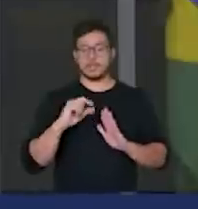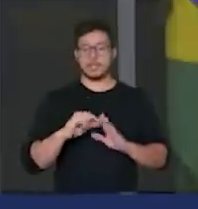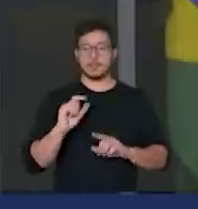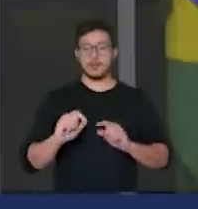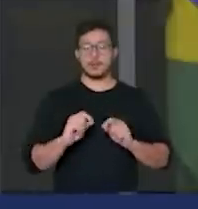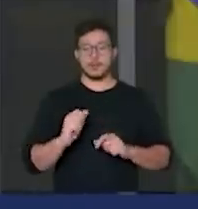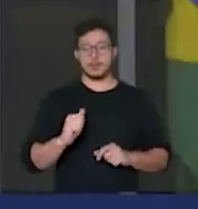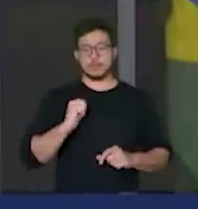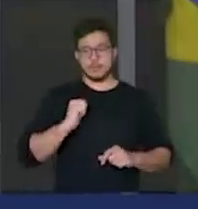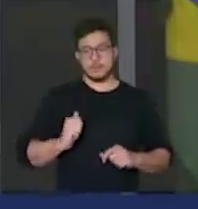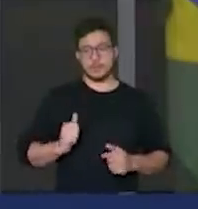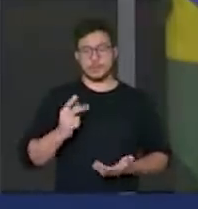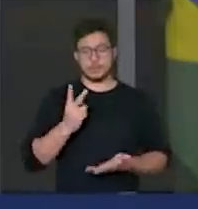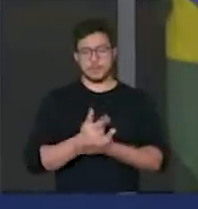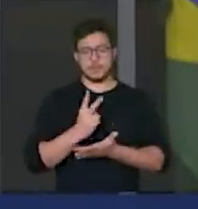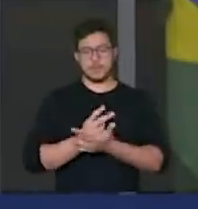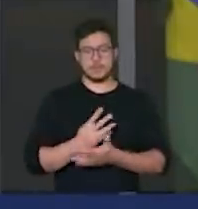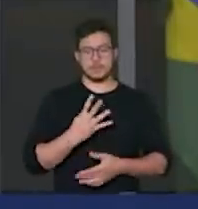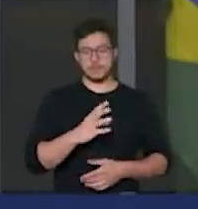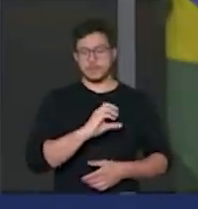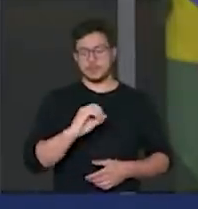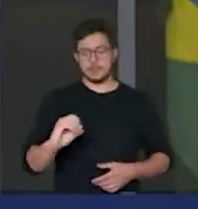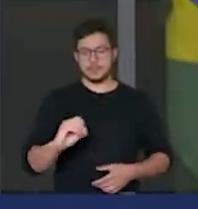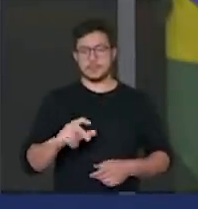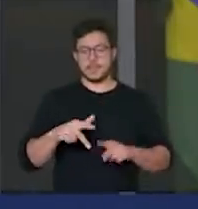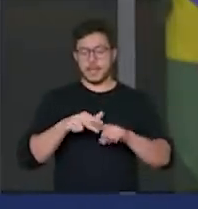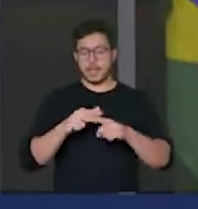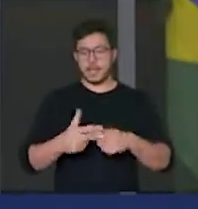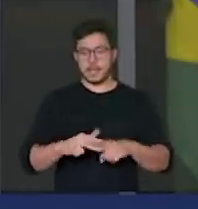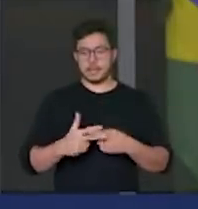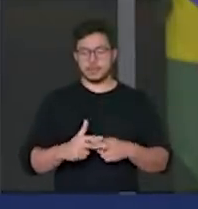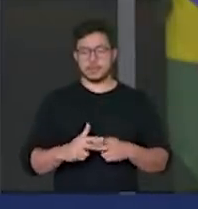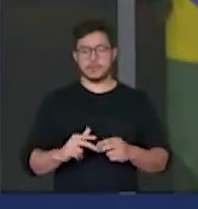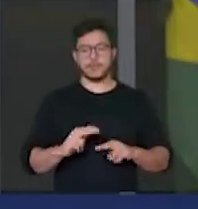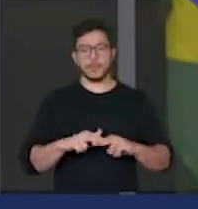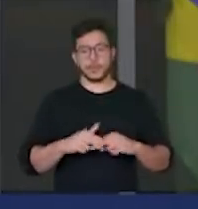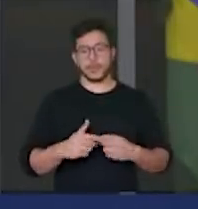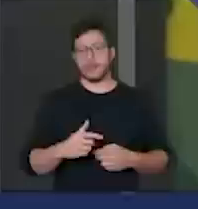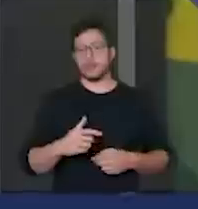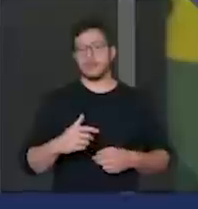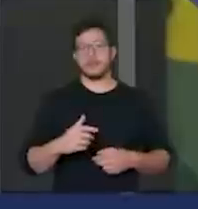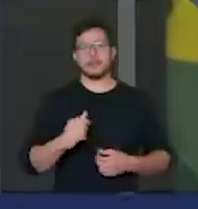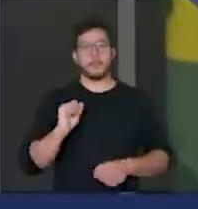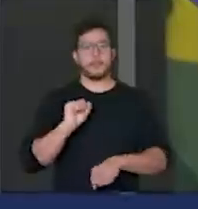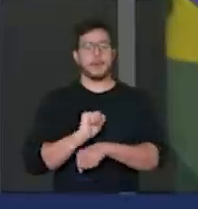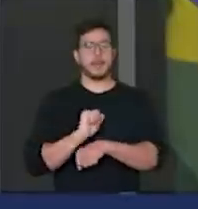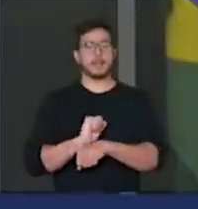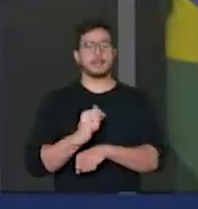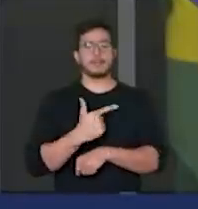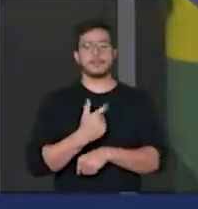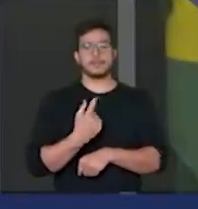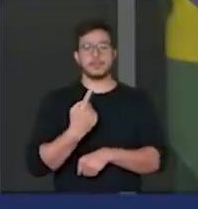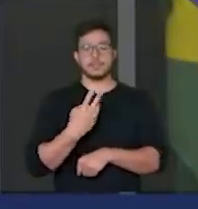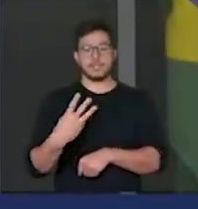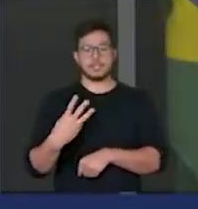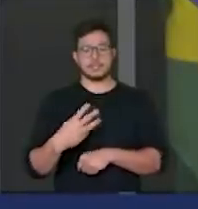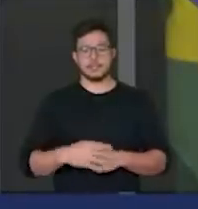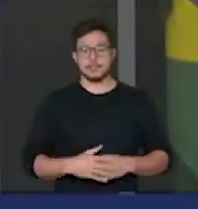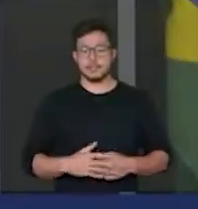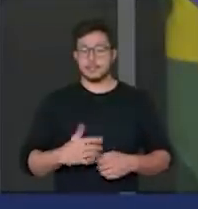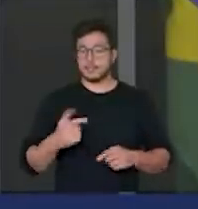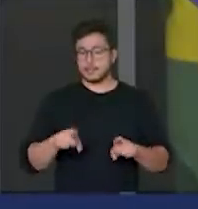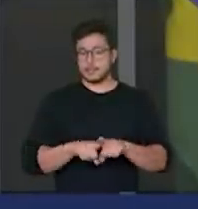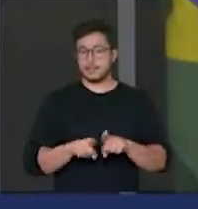foi para que a bolsa de permanência de R$ 400 fosse reajustada, já que esse reajuste não acontece desde 2013. Outra emenda